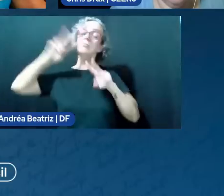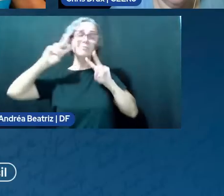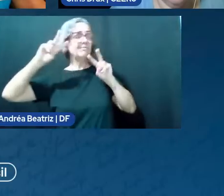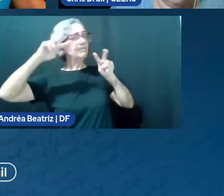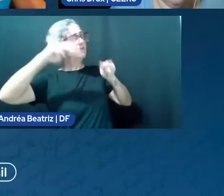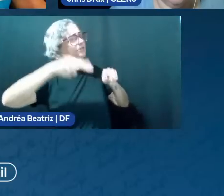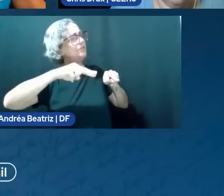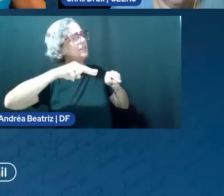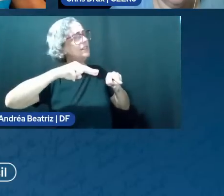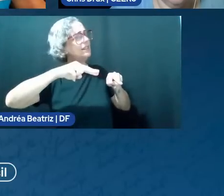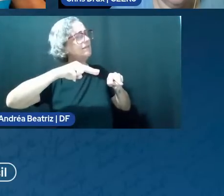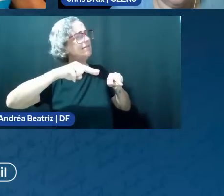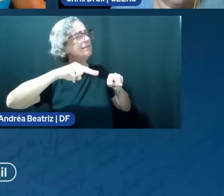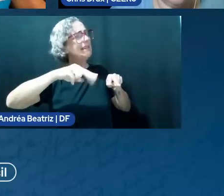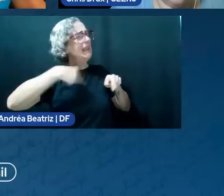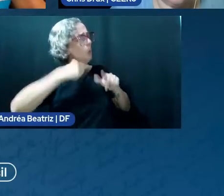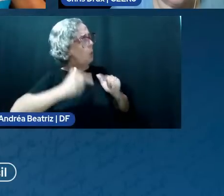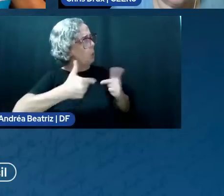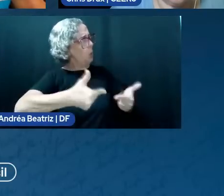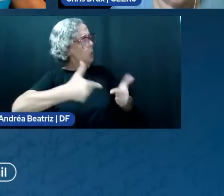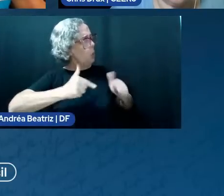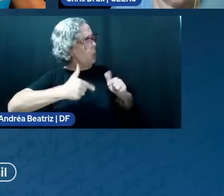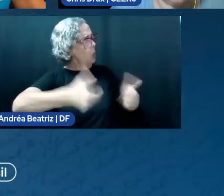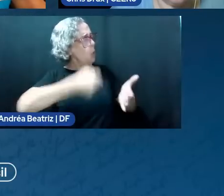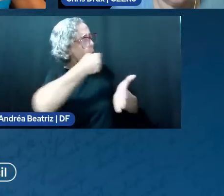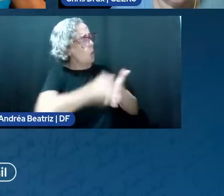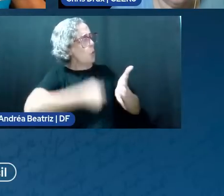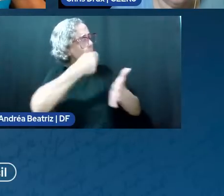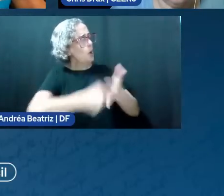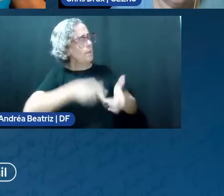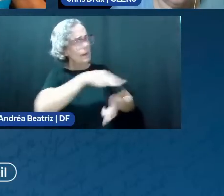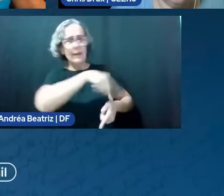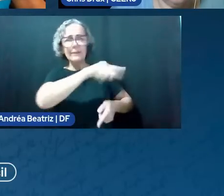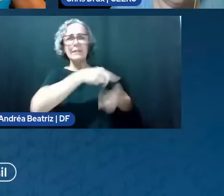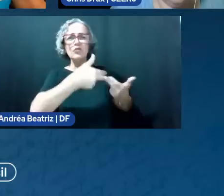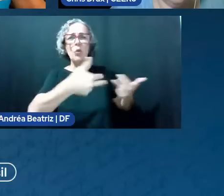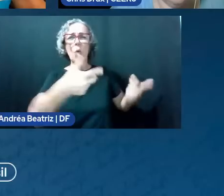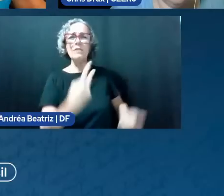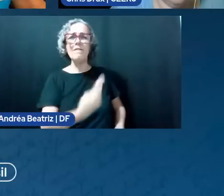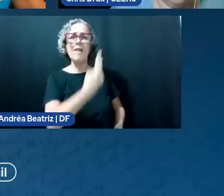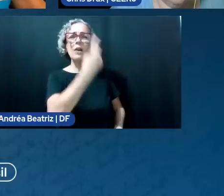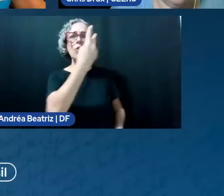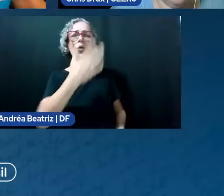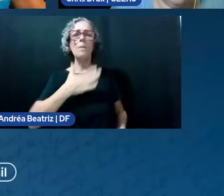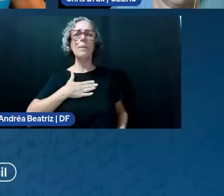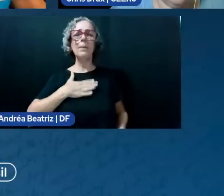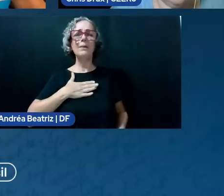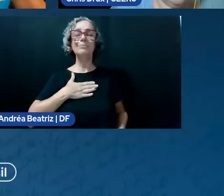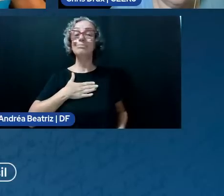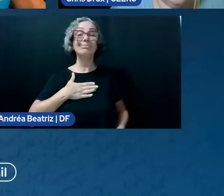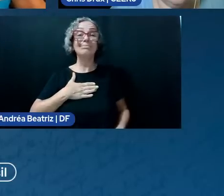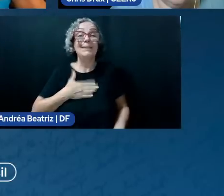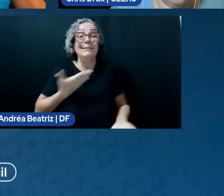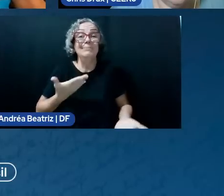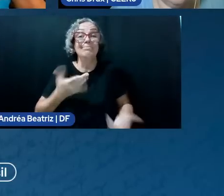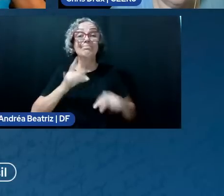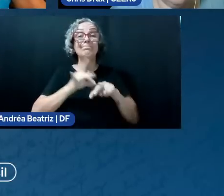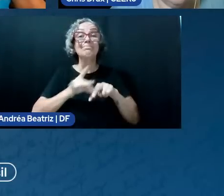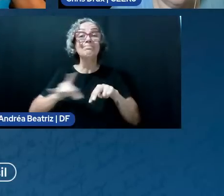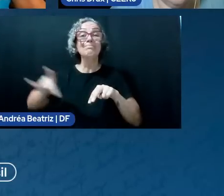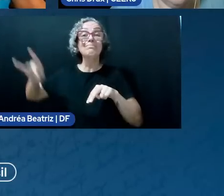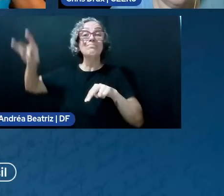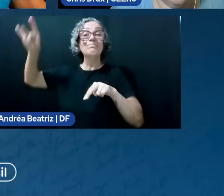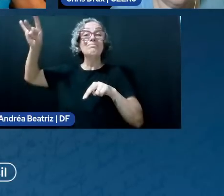lutamos muito, muitas vezes a gente vê que elas tinham muito pouco valor. E que nós deveríamos, na verdade, ter nos dedicado a